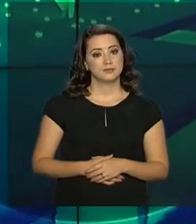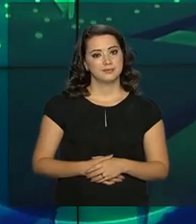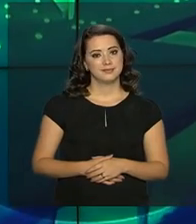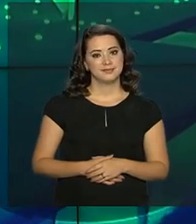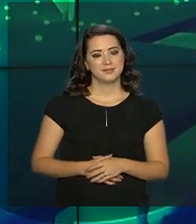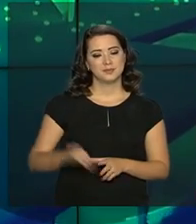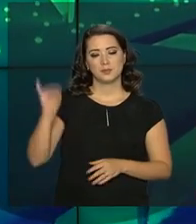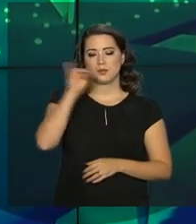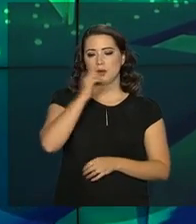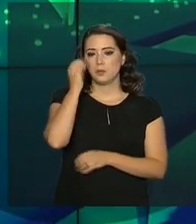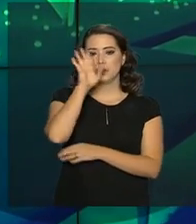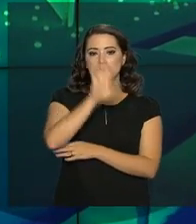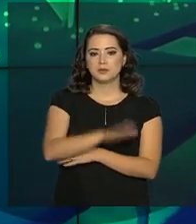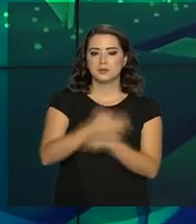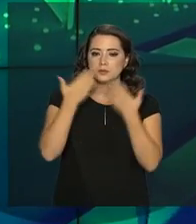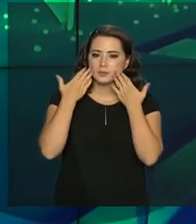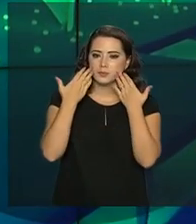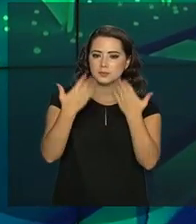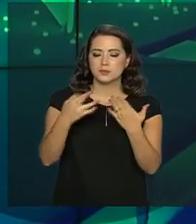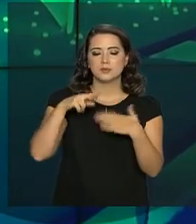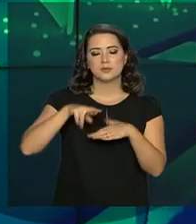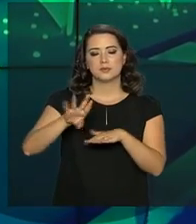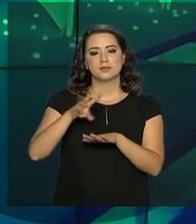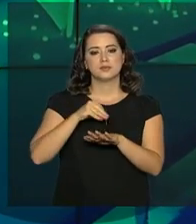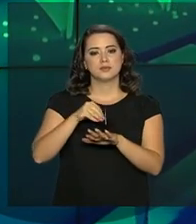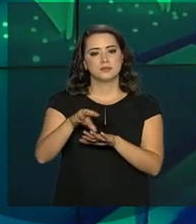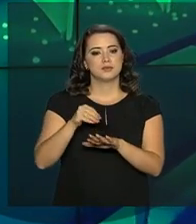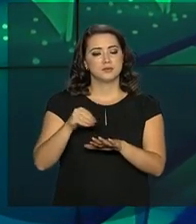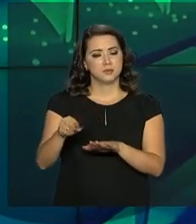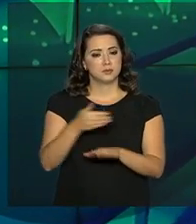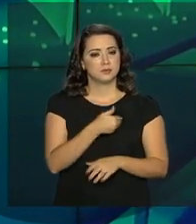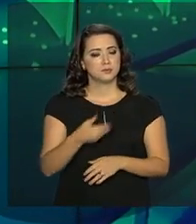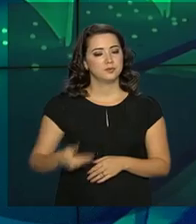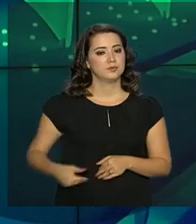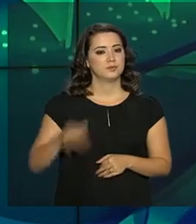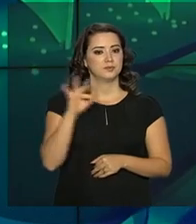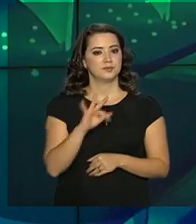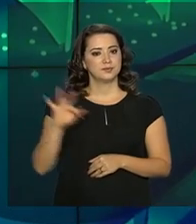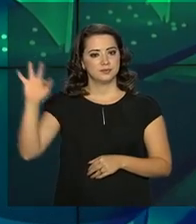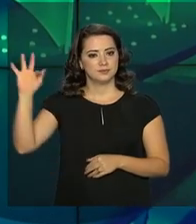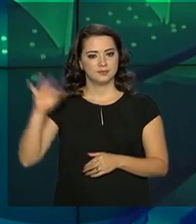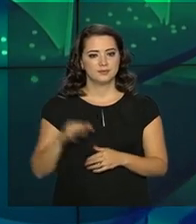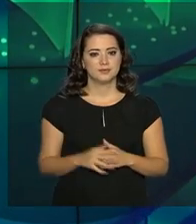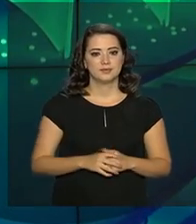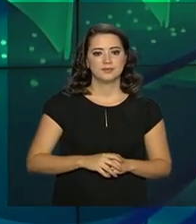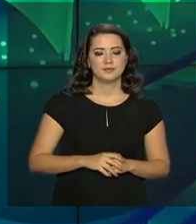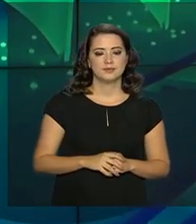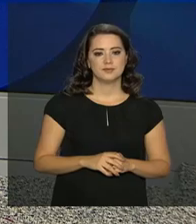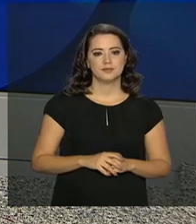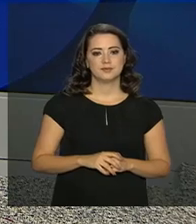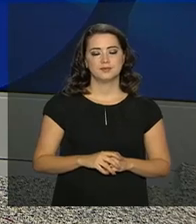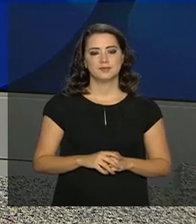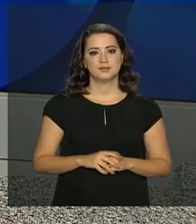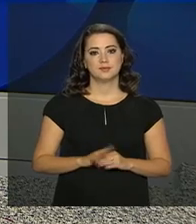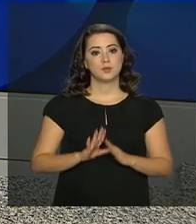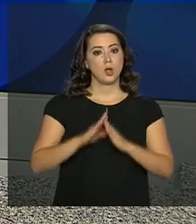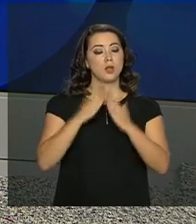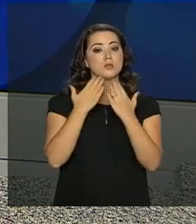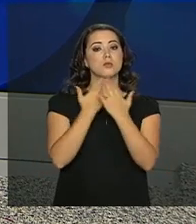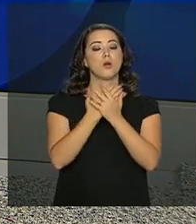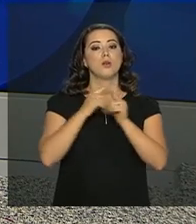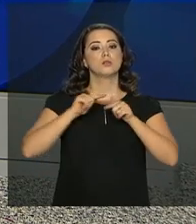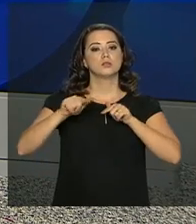olá boa tarde no ar mais uma edição do repórter nbr com as notícias do governo federal a